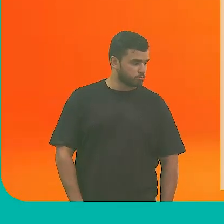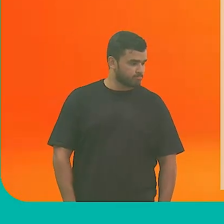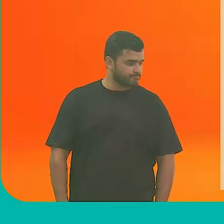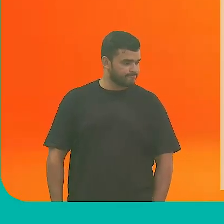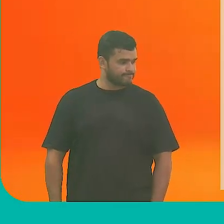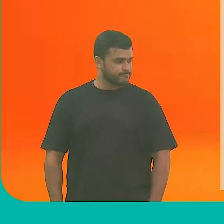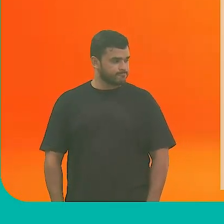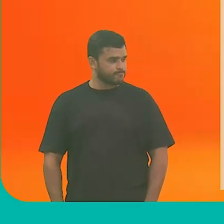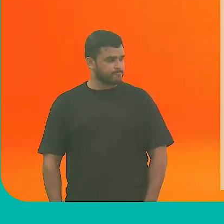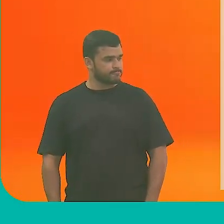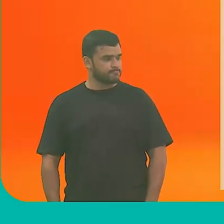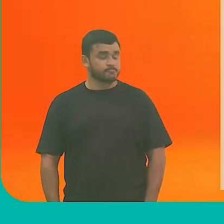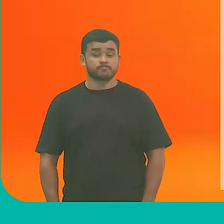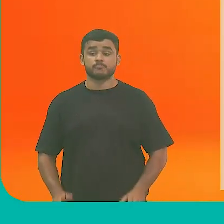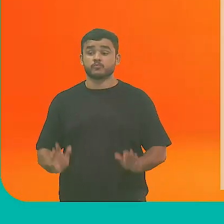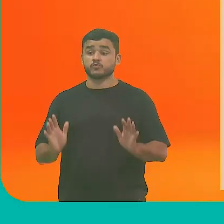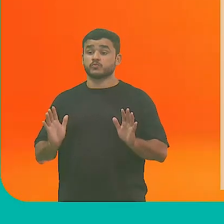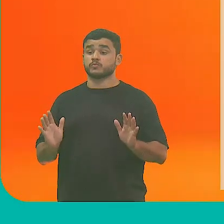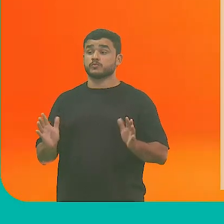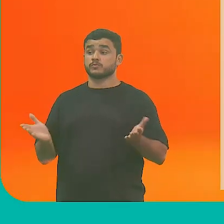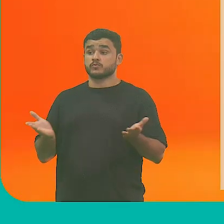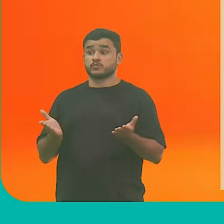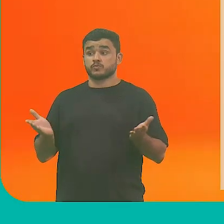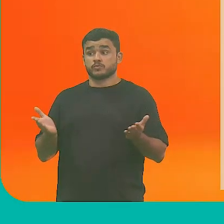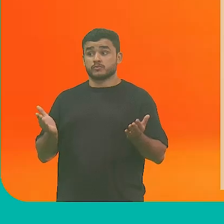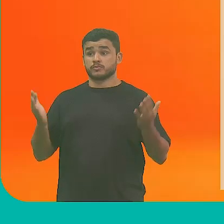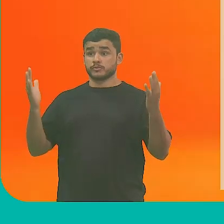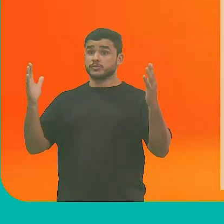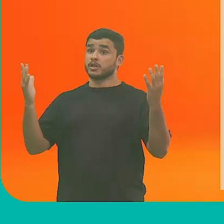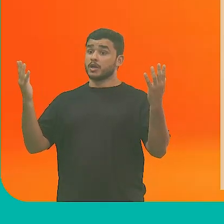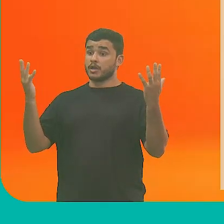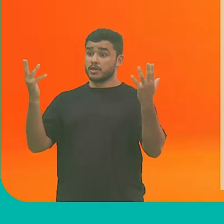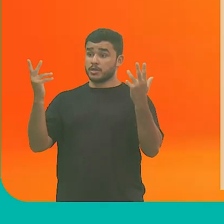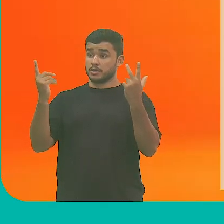sobre mediana. Certo?